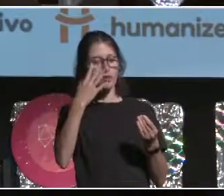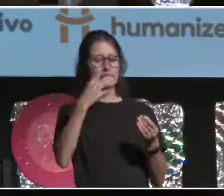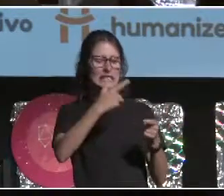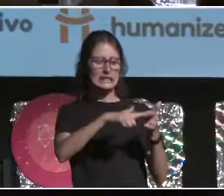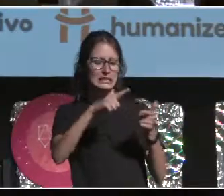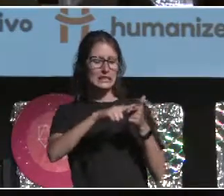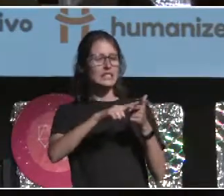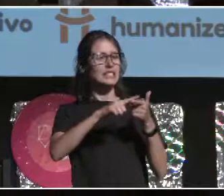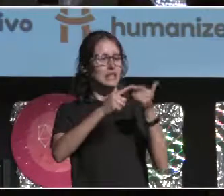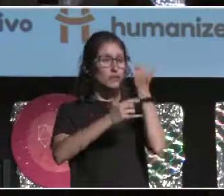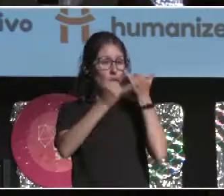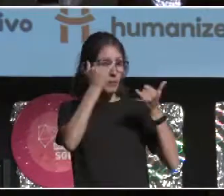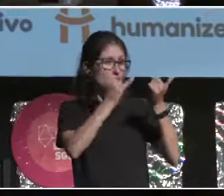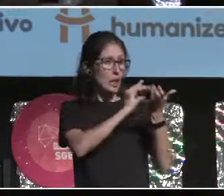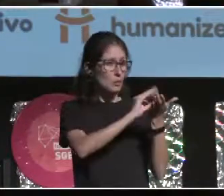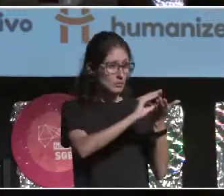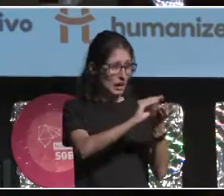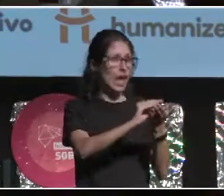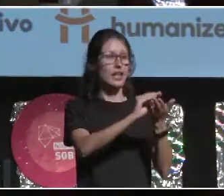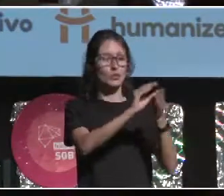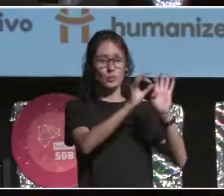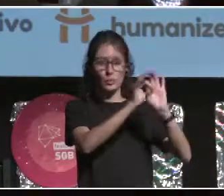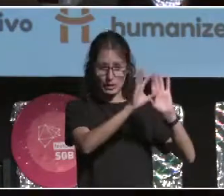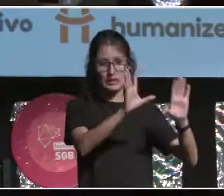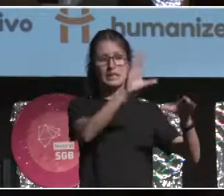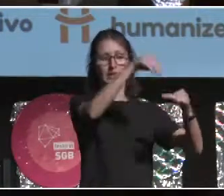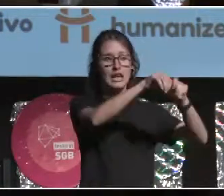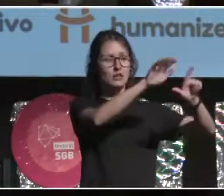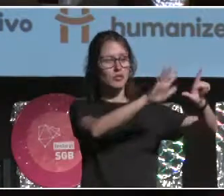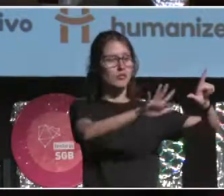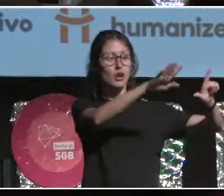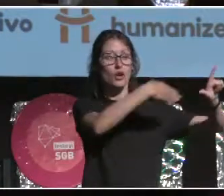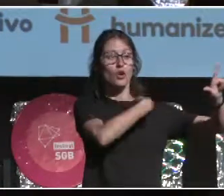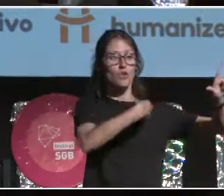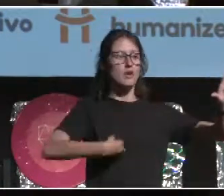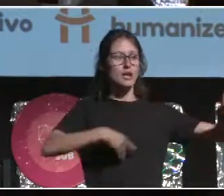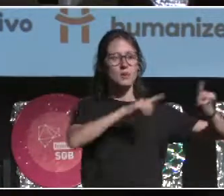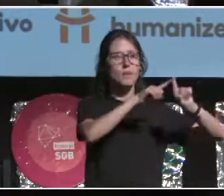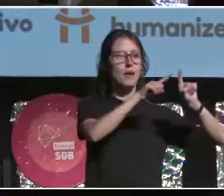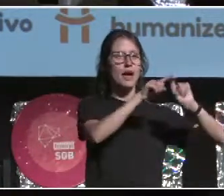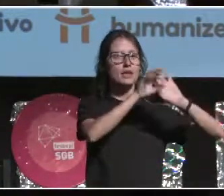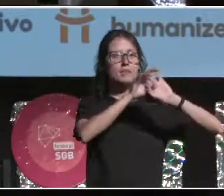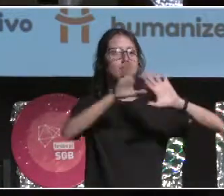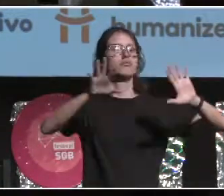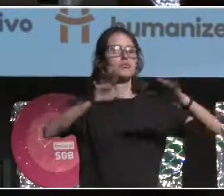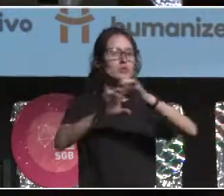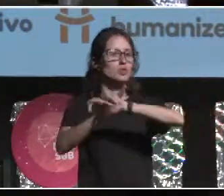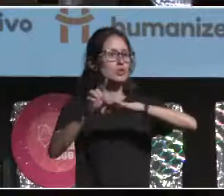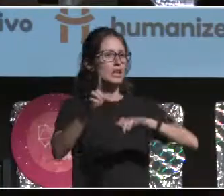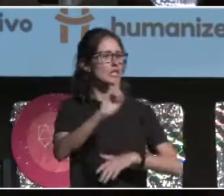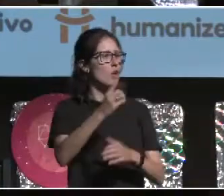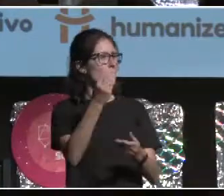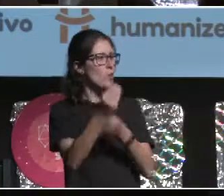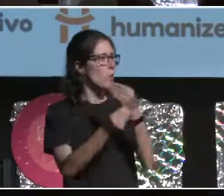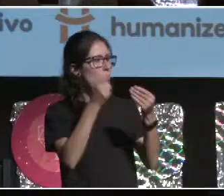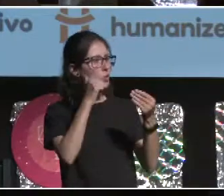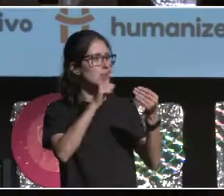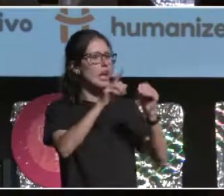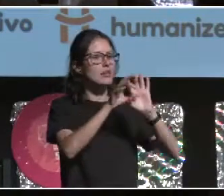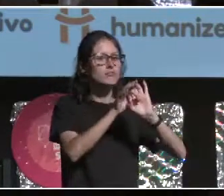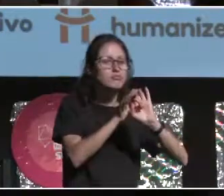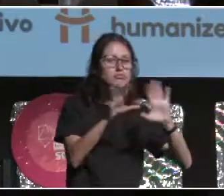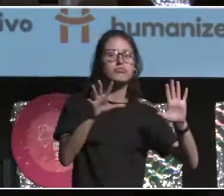que estão disponíveis nas plataformas governamentais, mas não são abertos? Tem alguma iniciativa para a abertura real dos